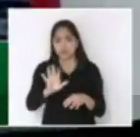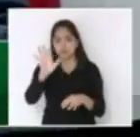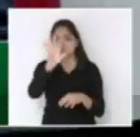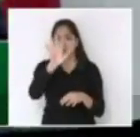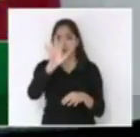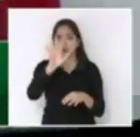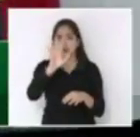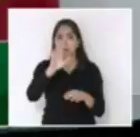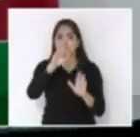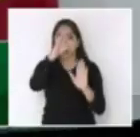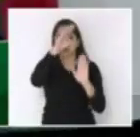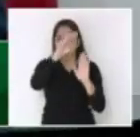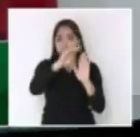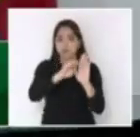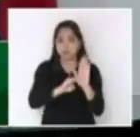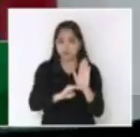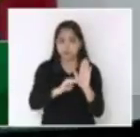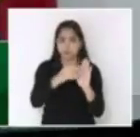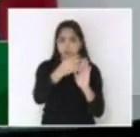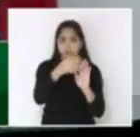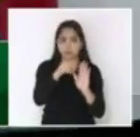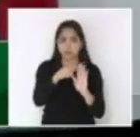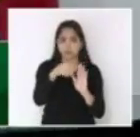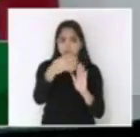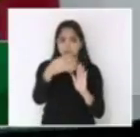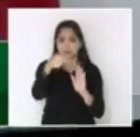caiu para 47,9.